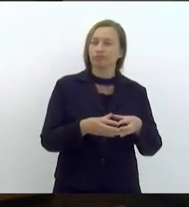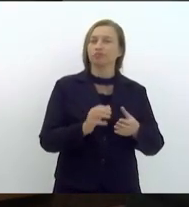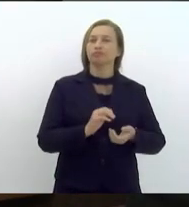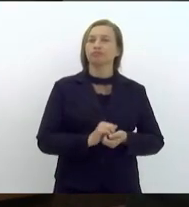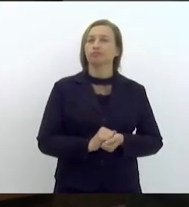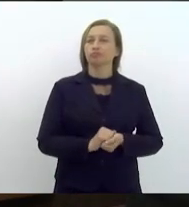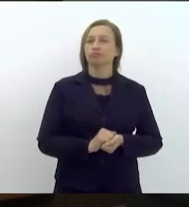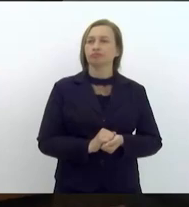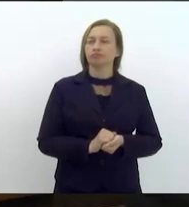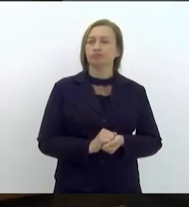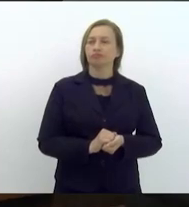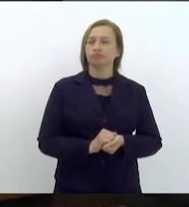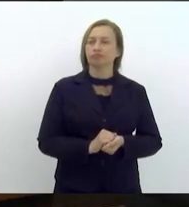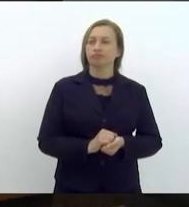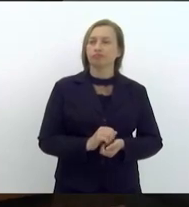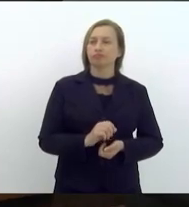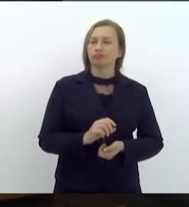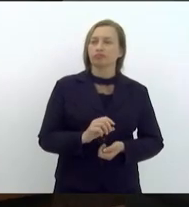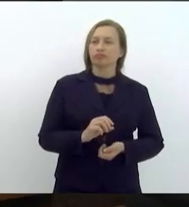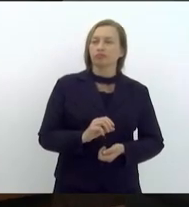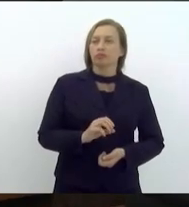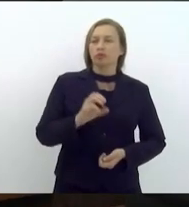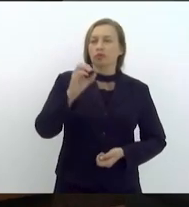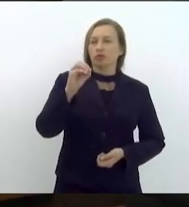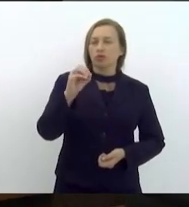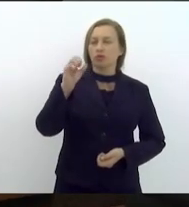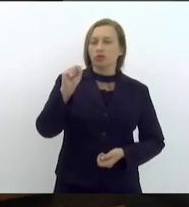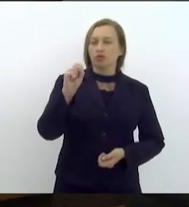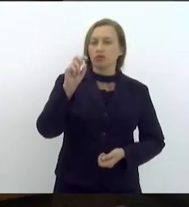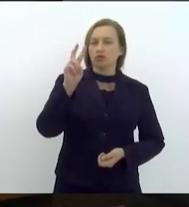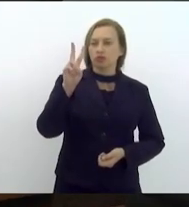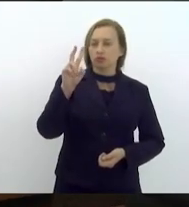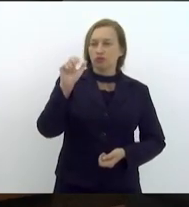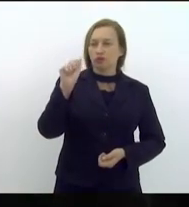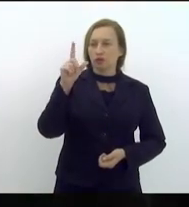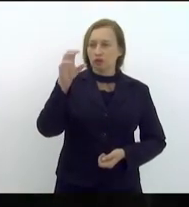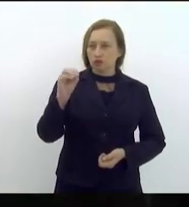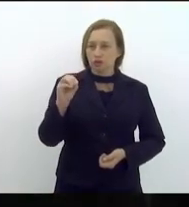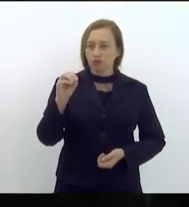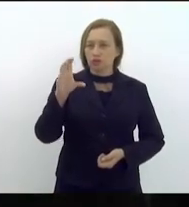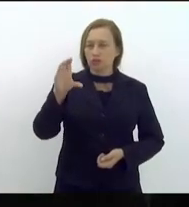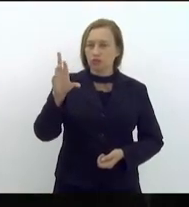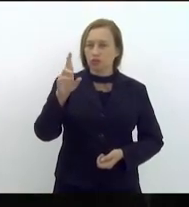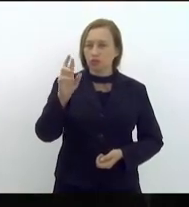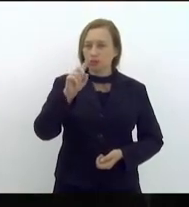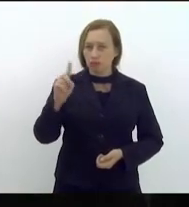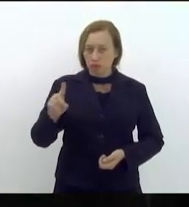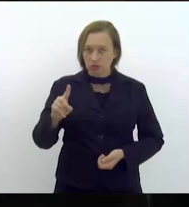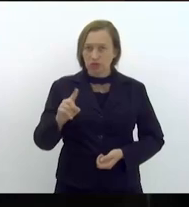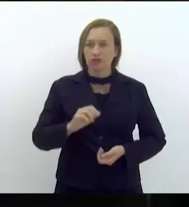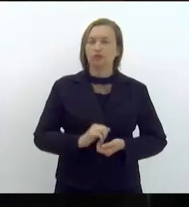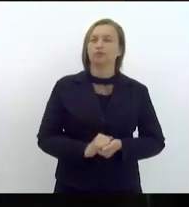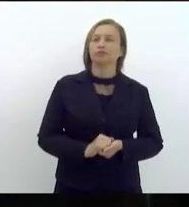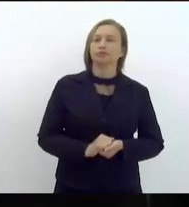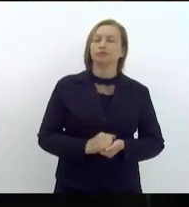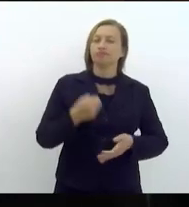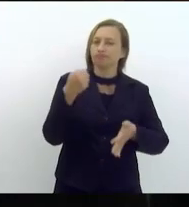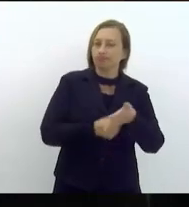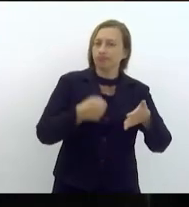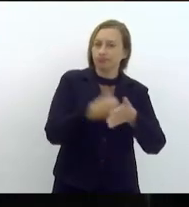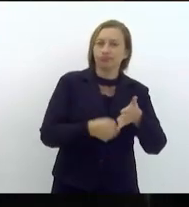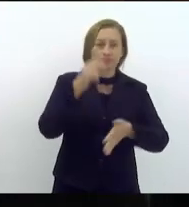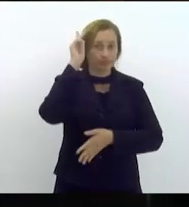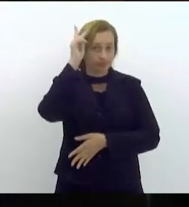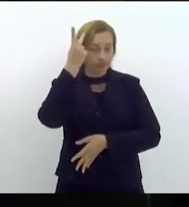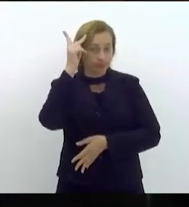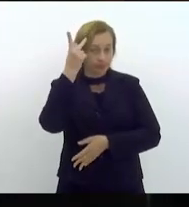canto do cemitério lá em Petrópolis uma comunidade muito querida muito amada que tem uma história de luta Comunitária